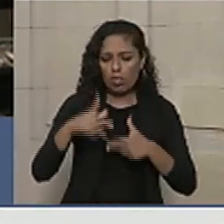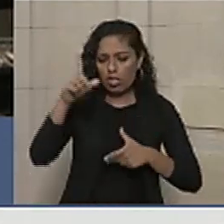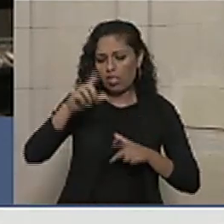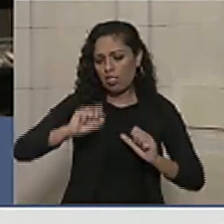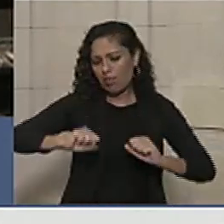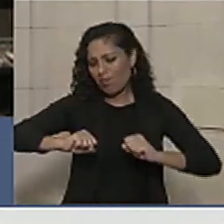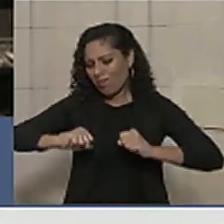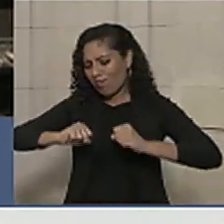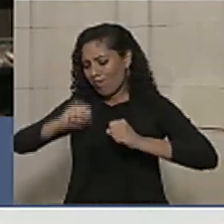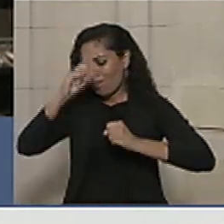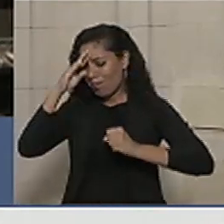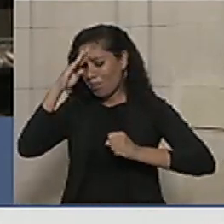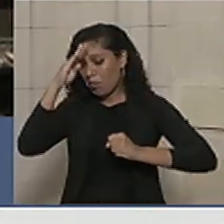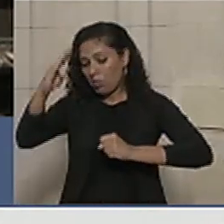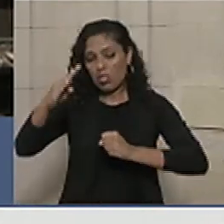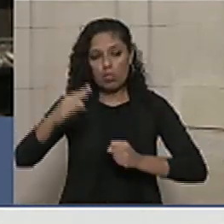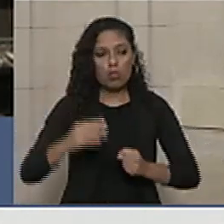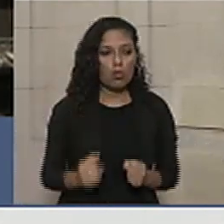líderes,